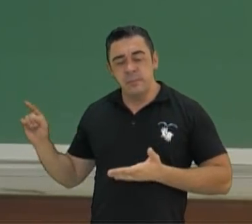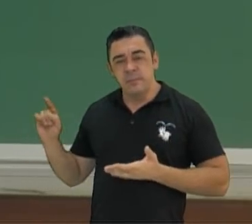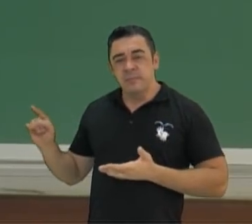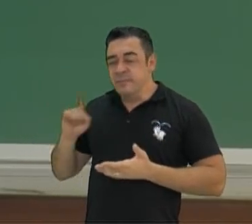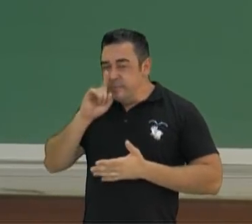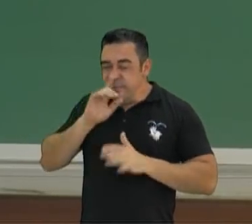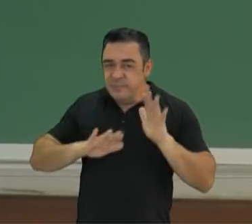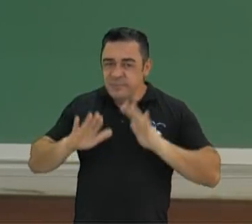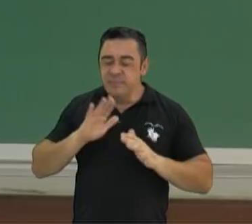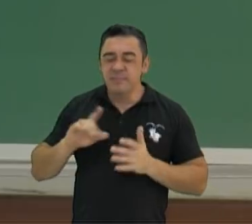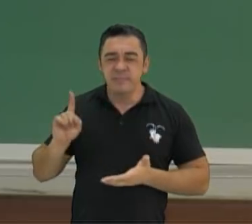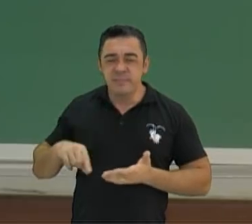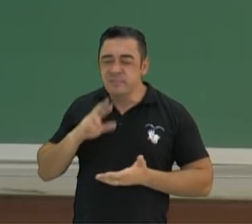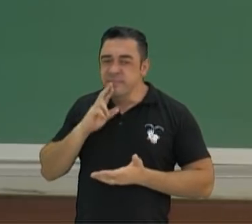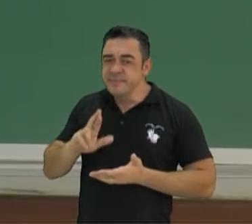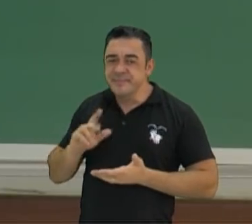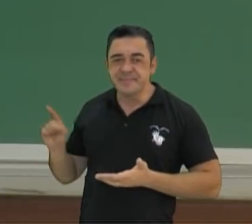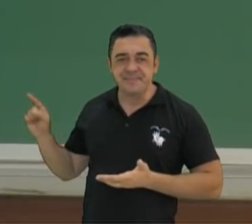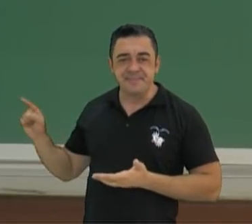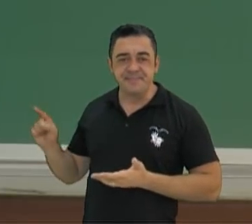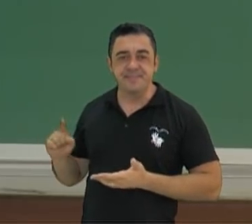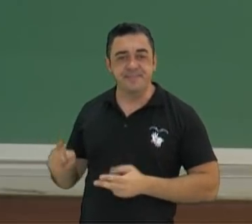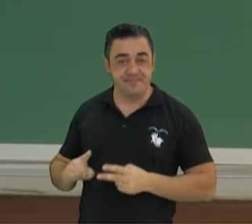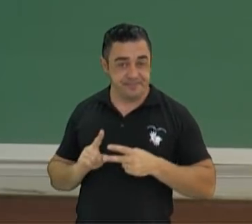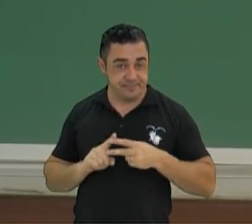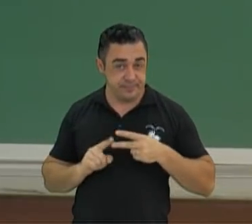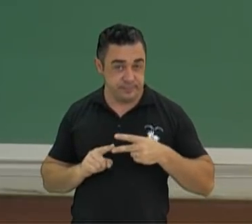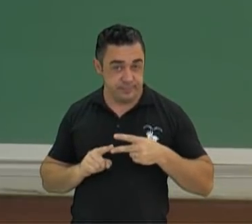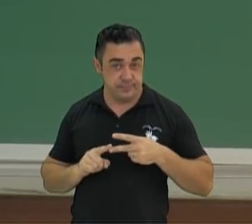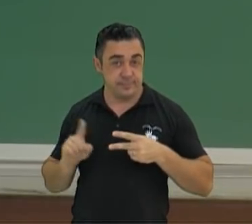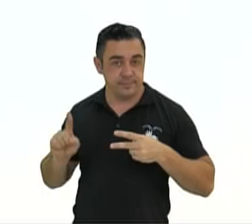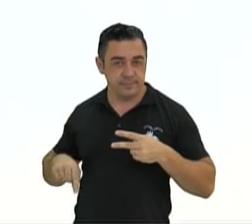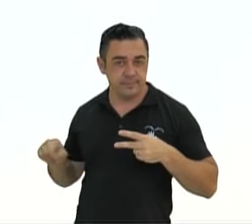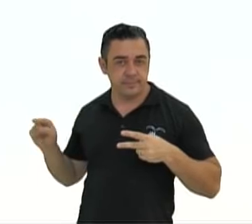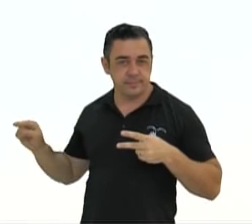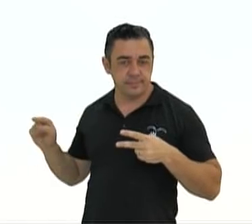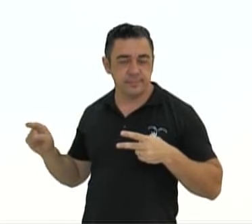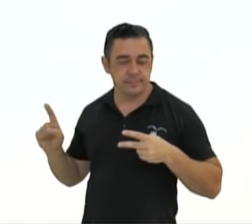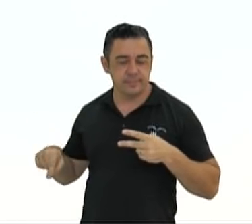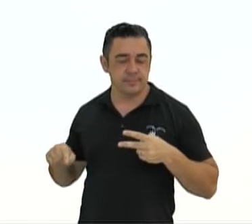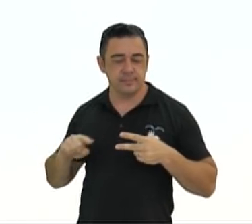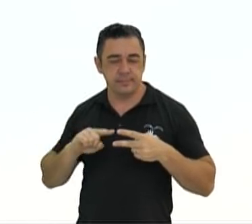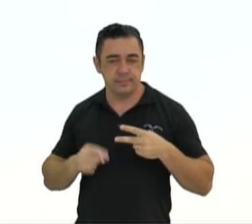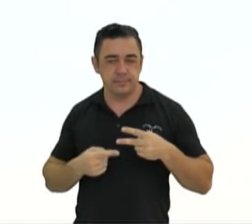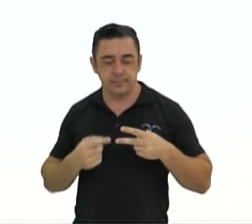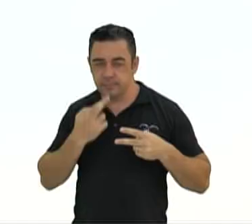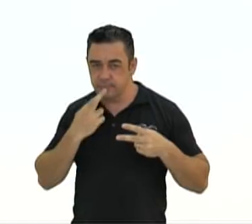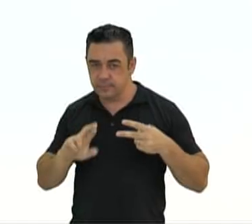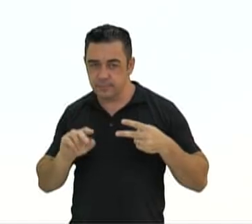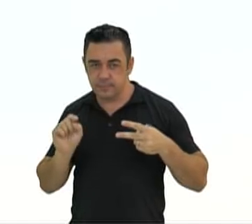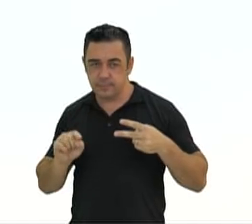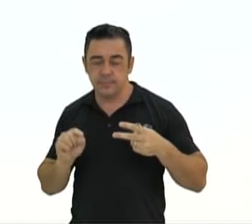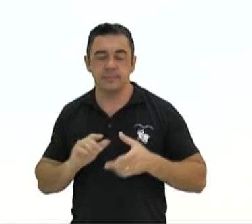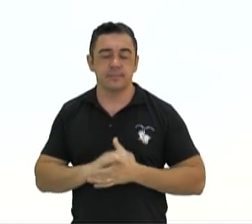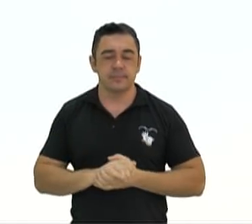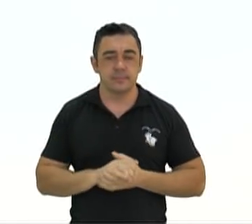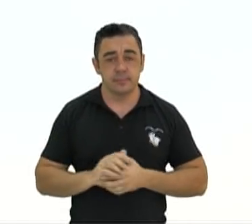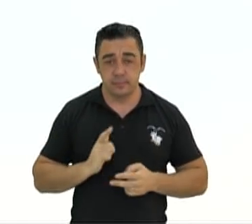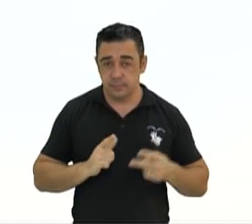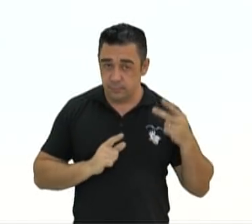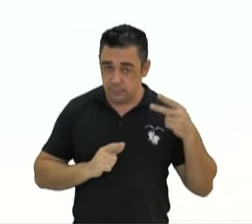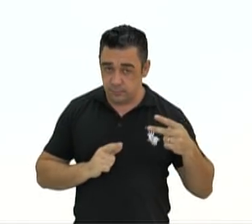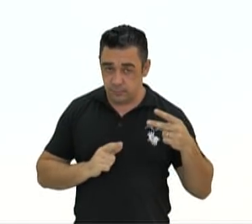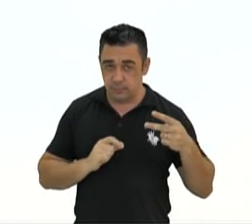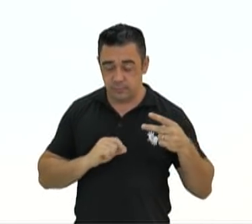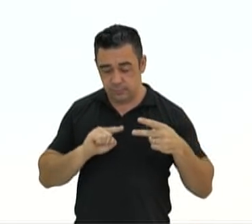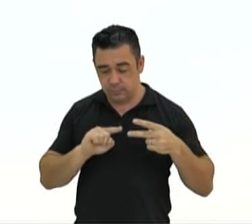do resultado, ó. 2 casas decimais aqui na vírgula é o que eu vou ter aqui no resultado. 2 casas decimais para